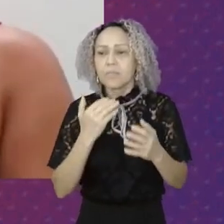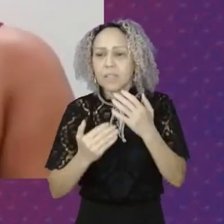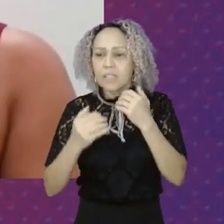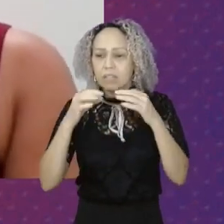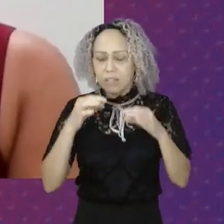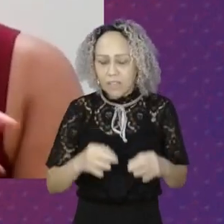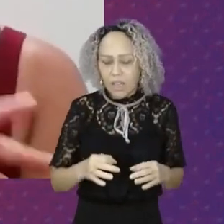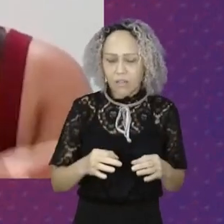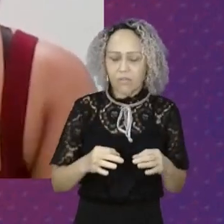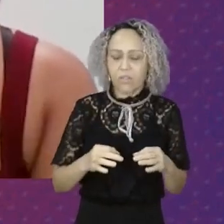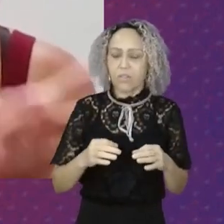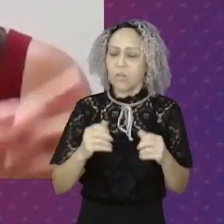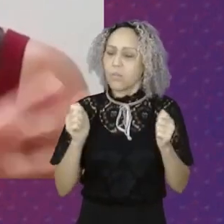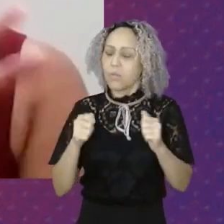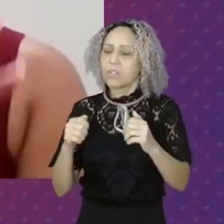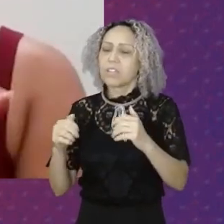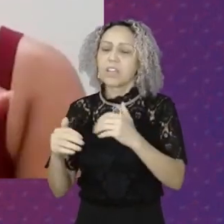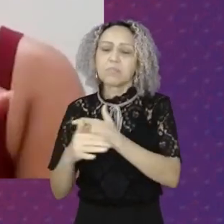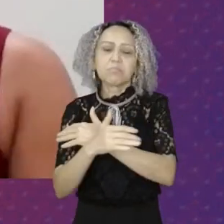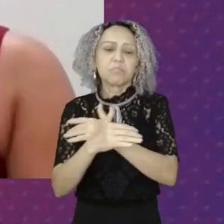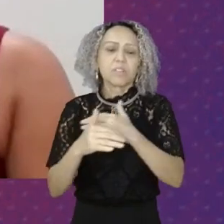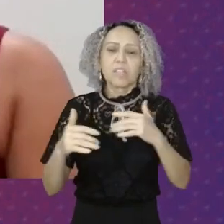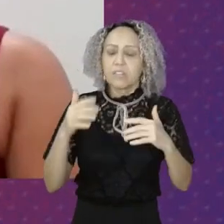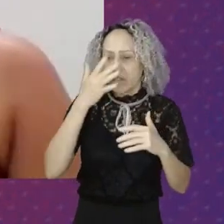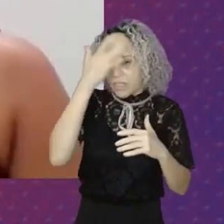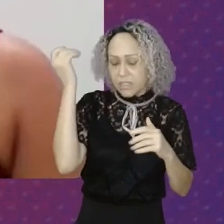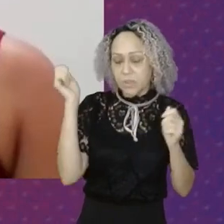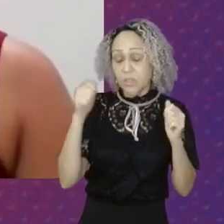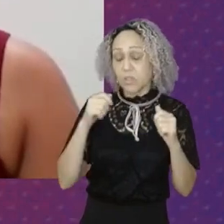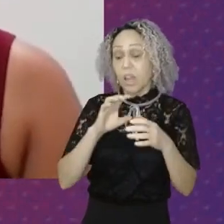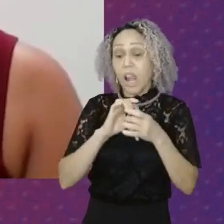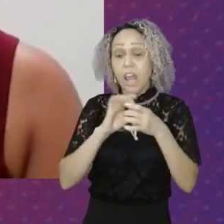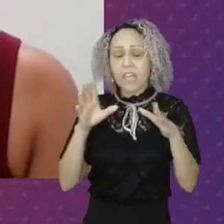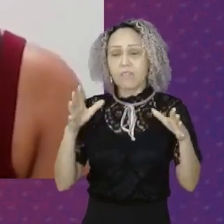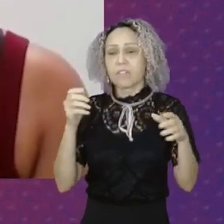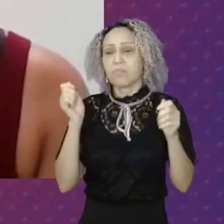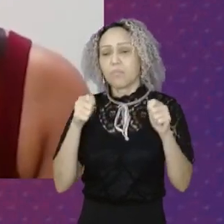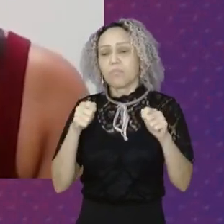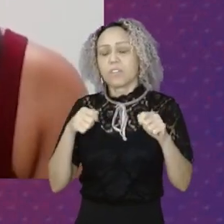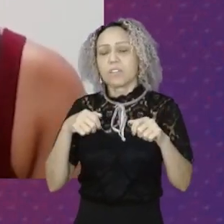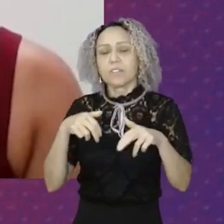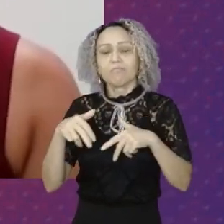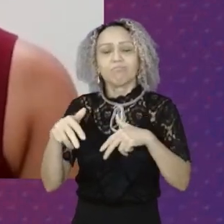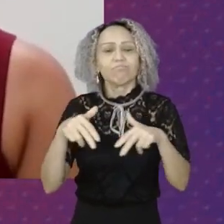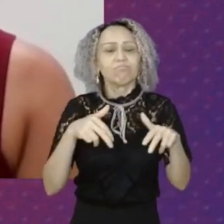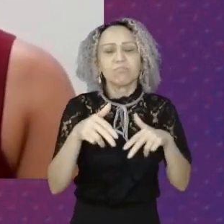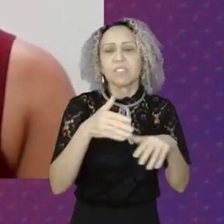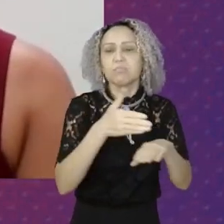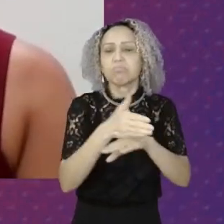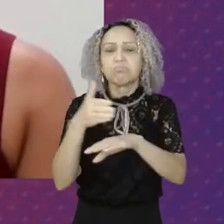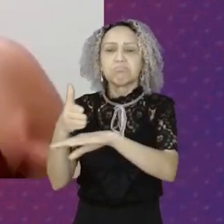o emprego, né? Todos esses conjuntos de políticas de direito,